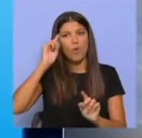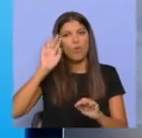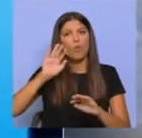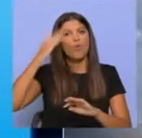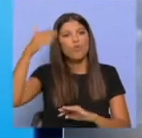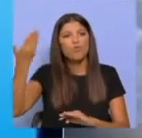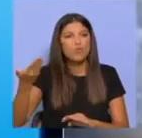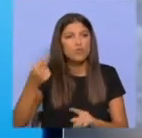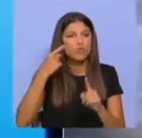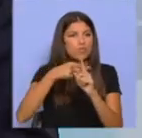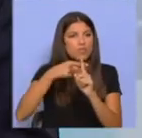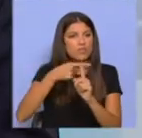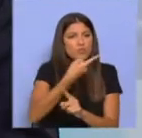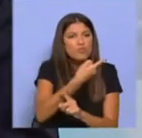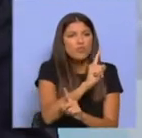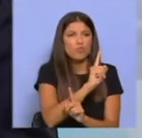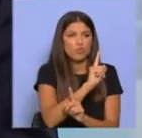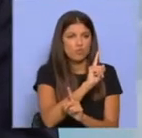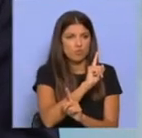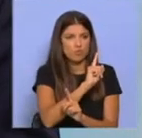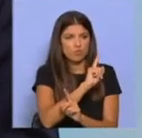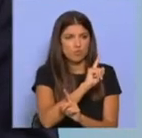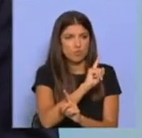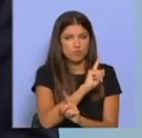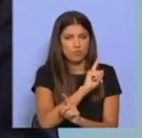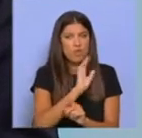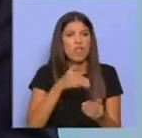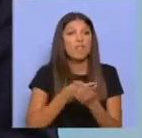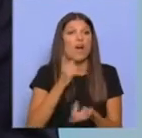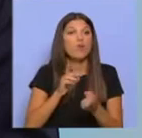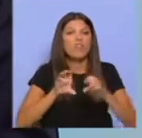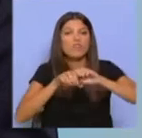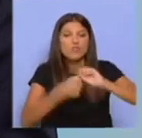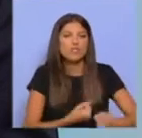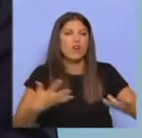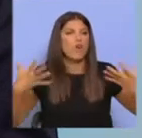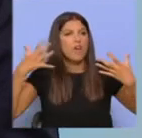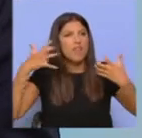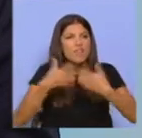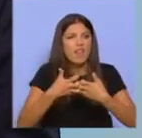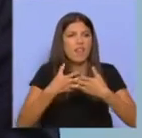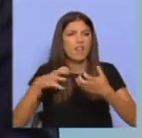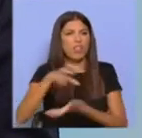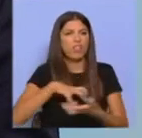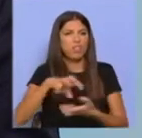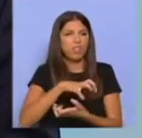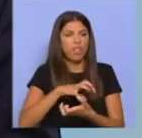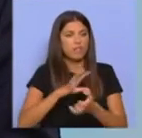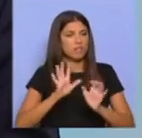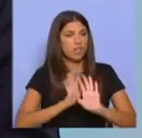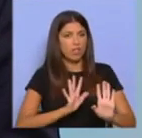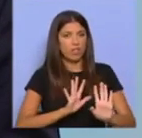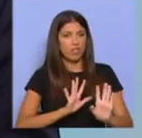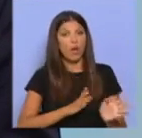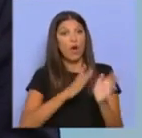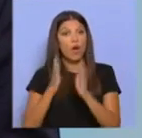exemplos de onde é que nos levam essas dinâmicas, que é sempre à destruição, à guerra, ao conflito. E por isso esta vacina para